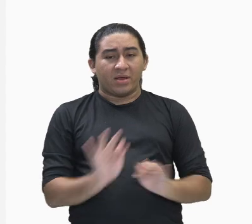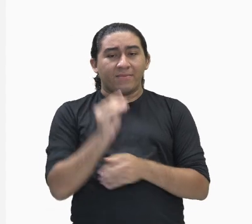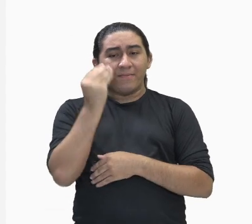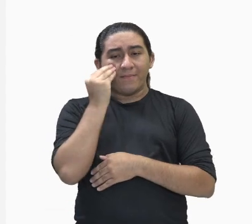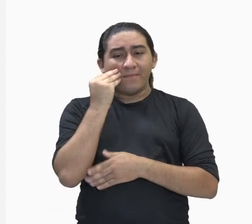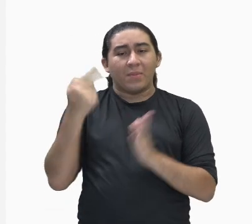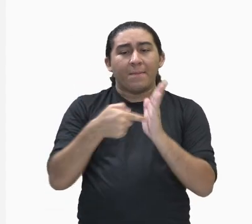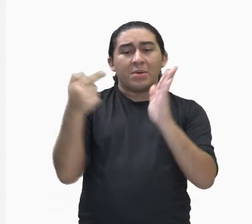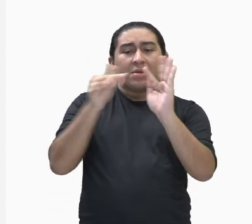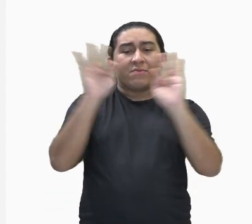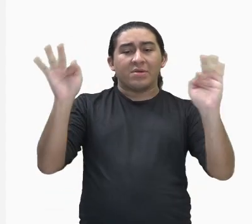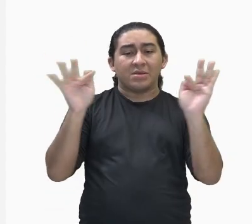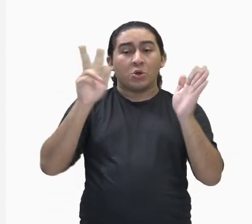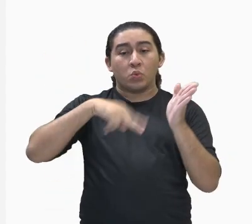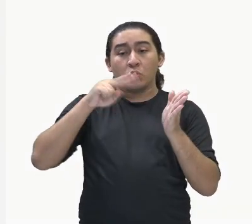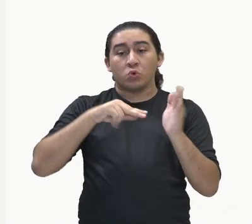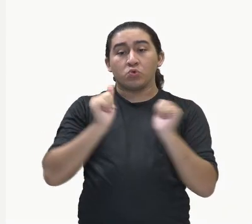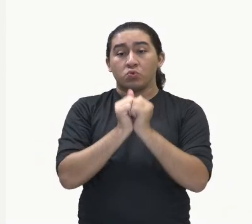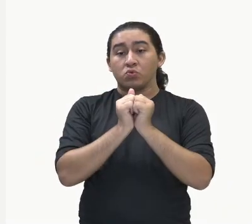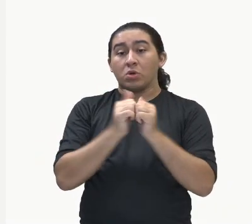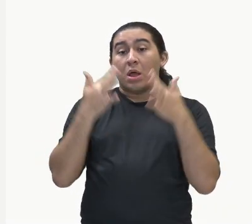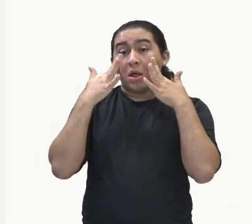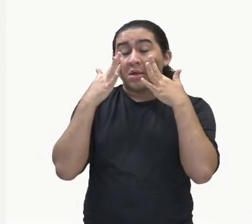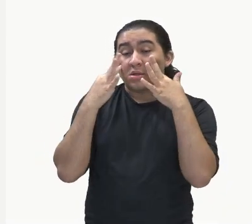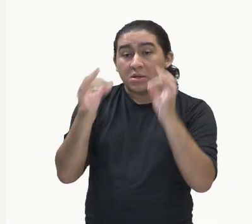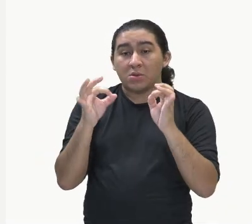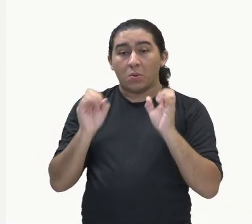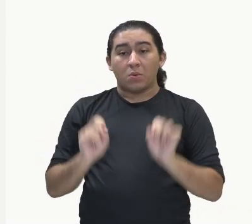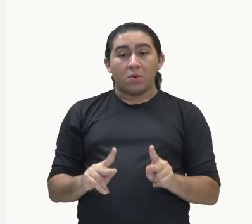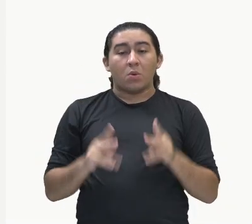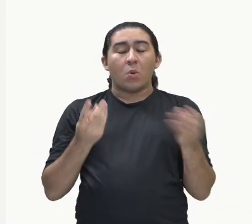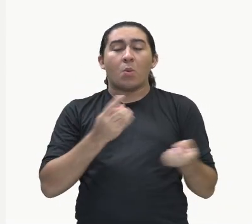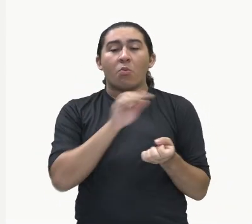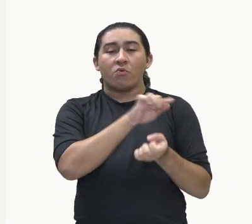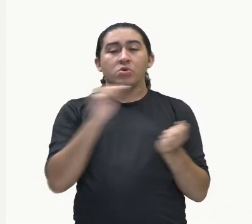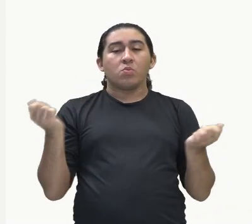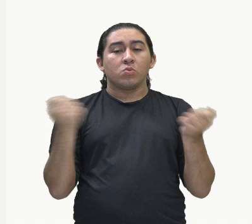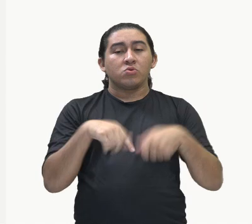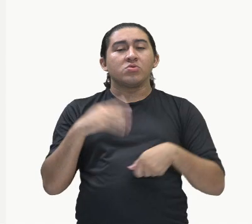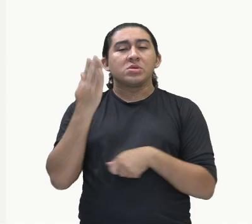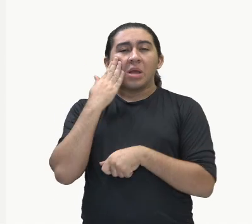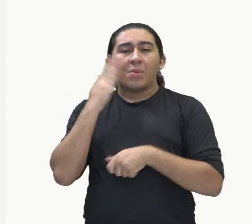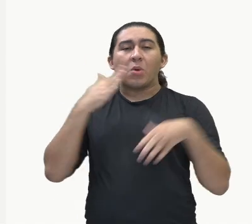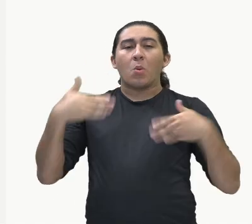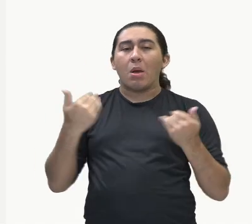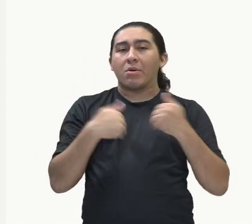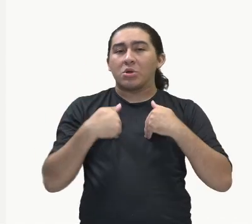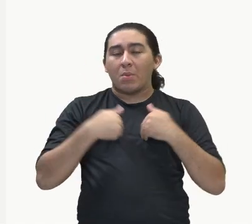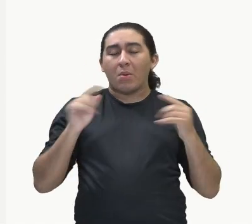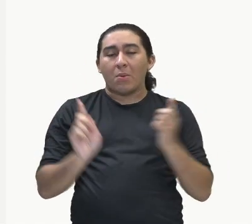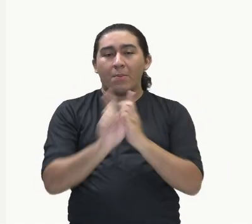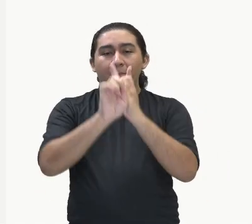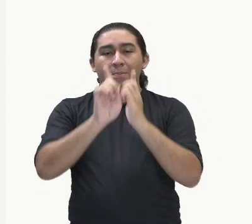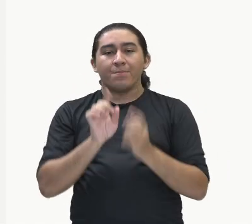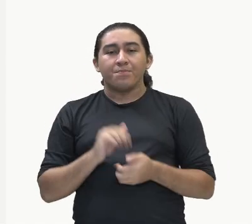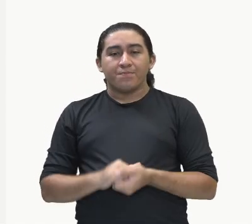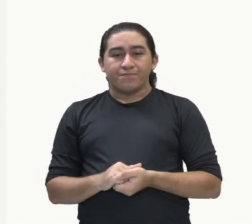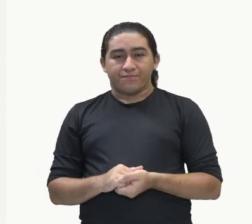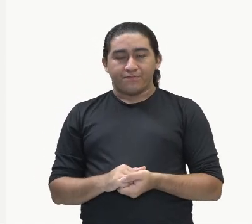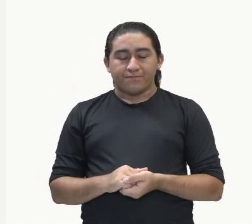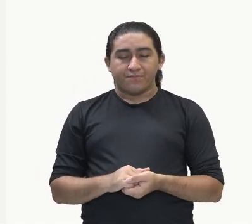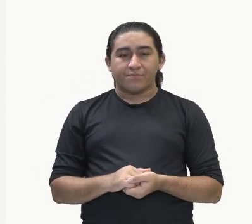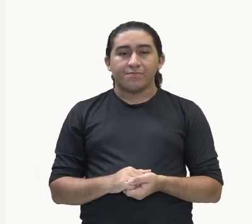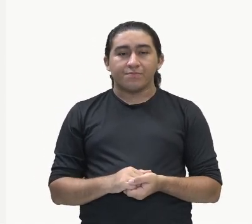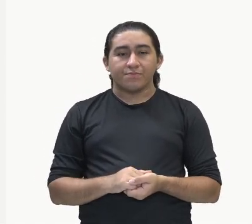ler juntos? Acompanhe e preste atenção como vocês conseguirão identificar o que está escrito aqui. Então, what are the